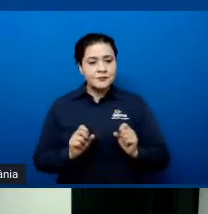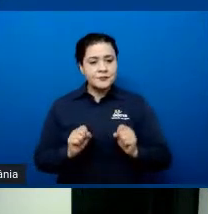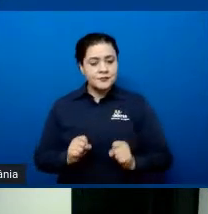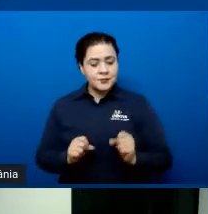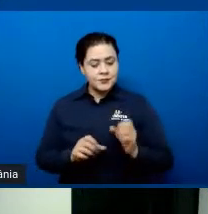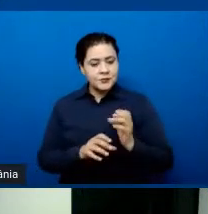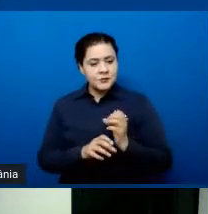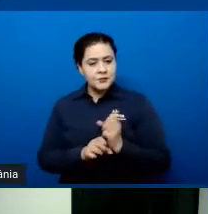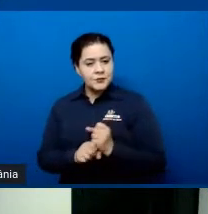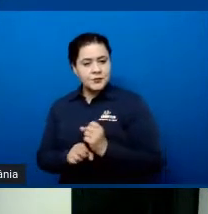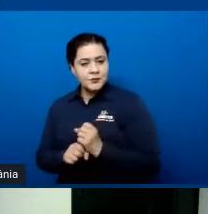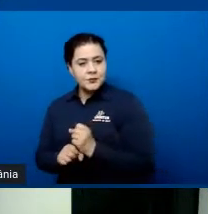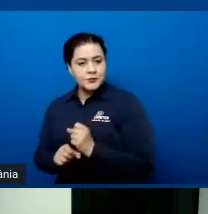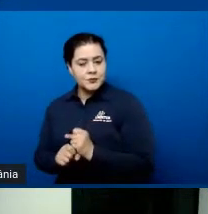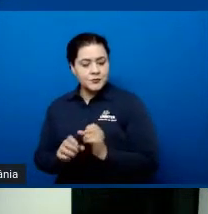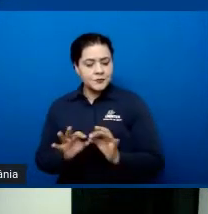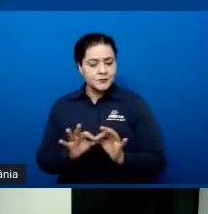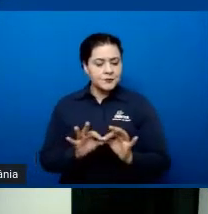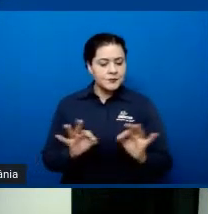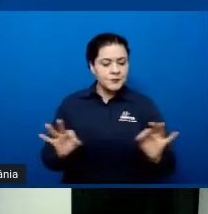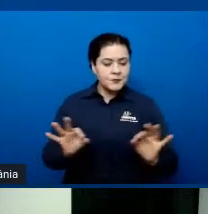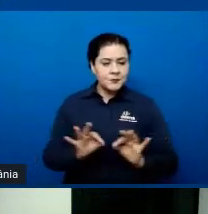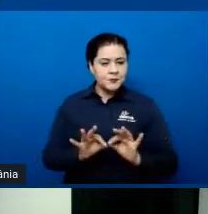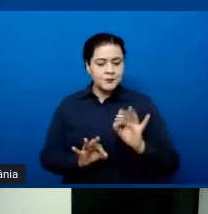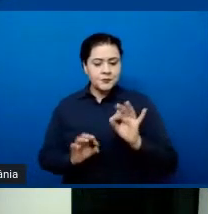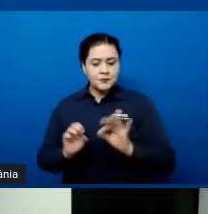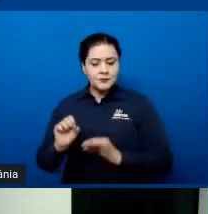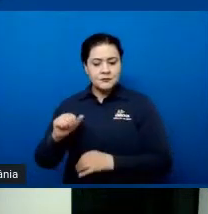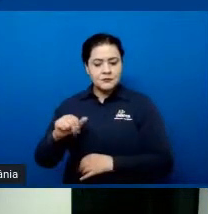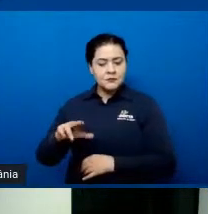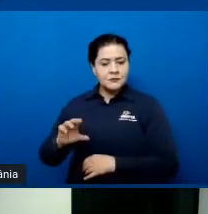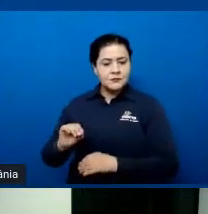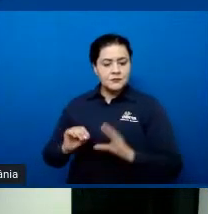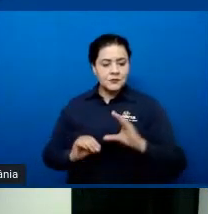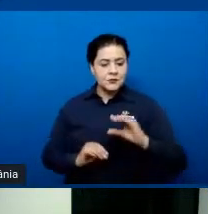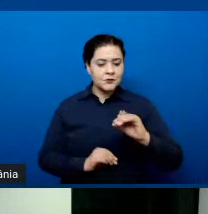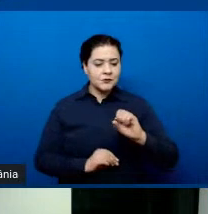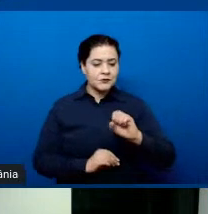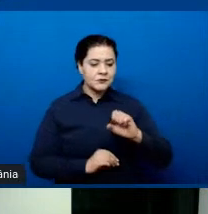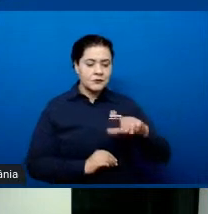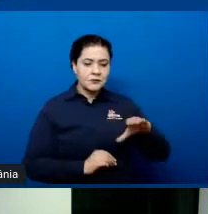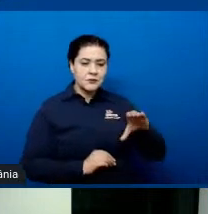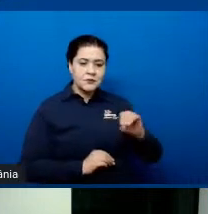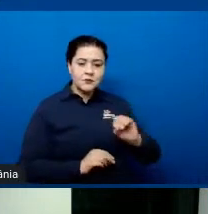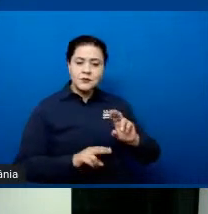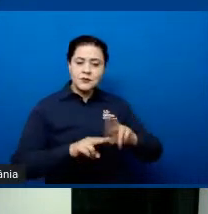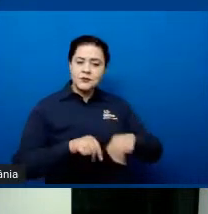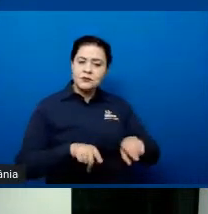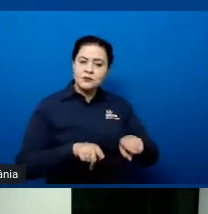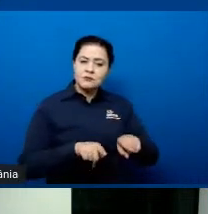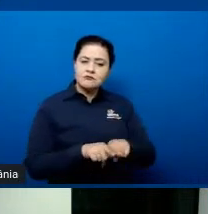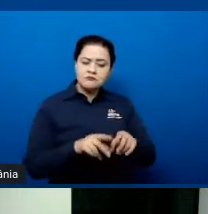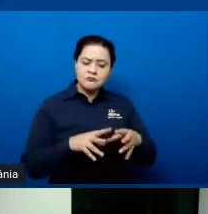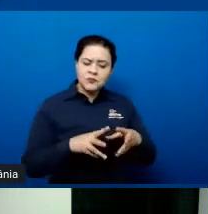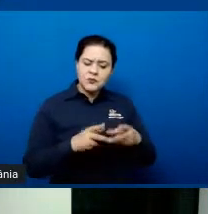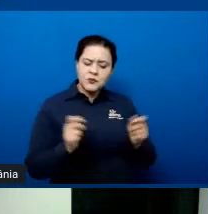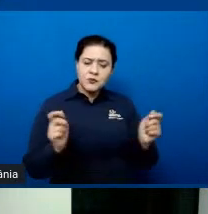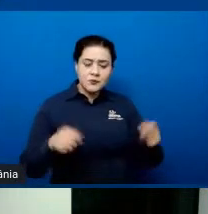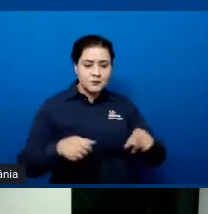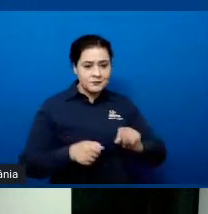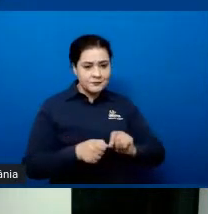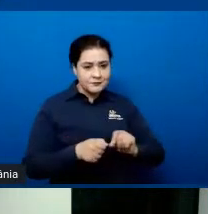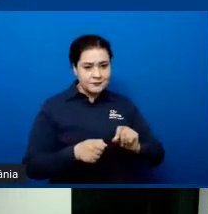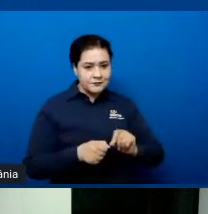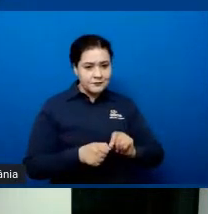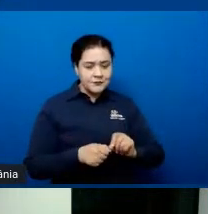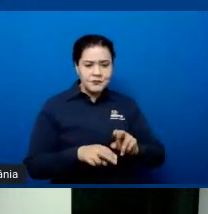calcular ali a medida do seno e do cosseno, e assim sucessivamente. Então, é tudo possível. E para